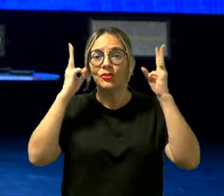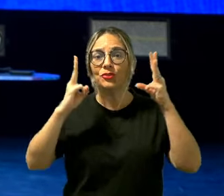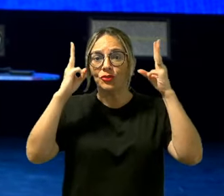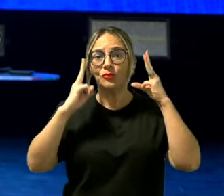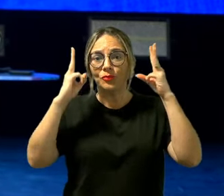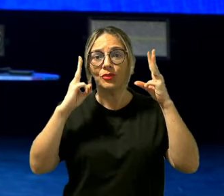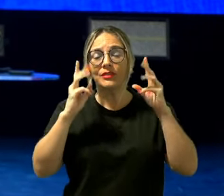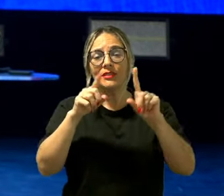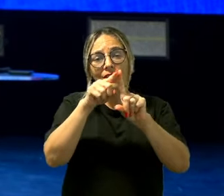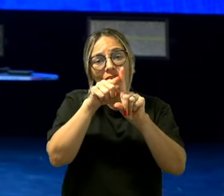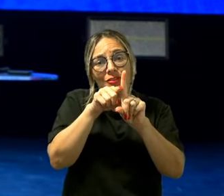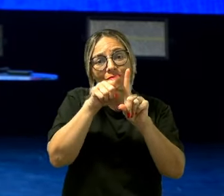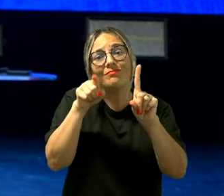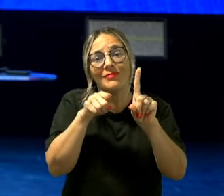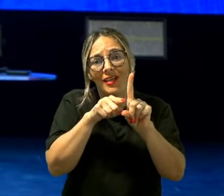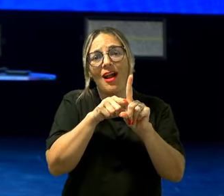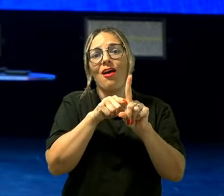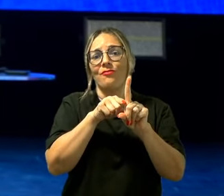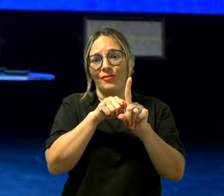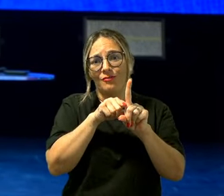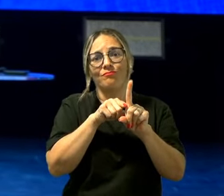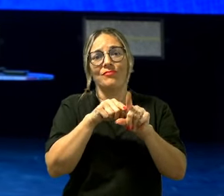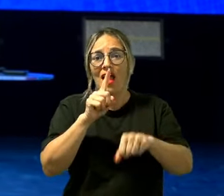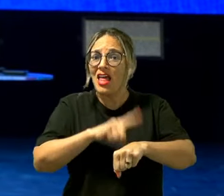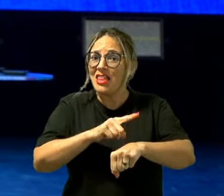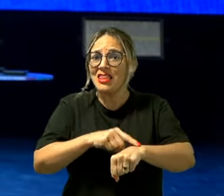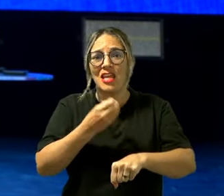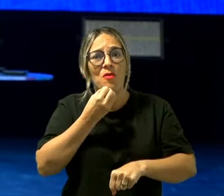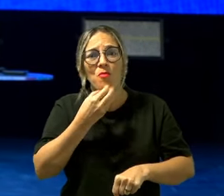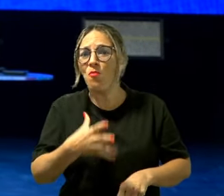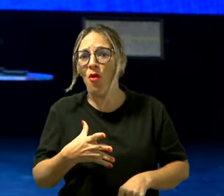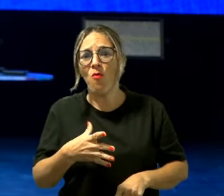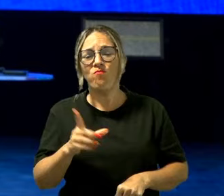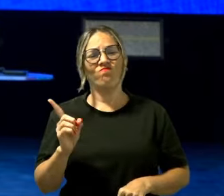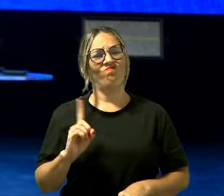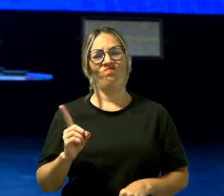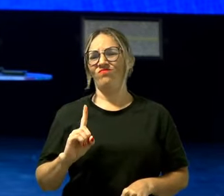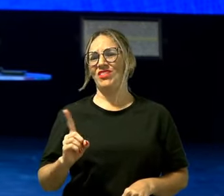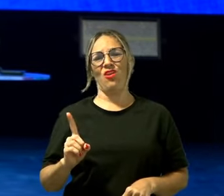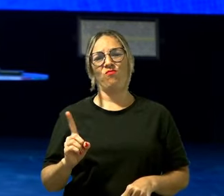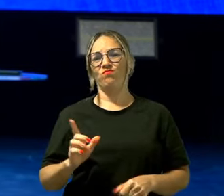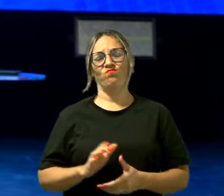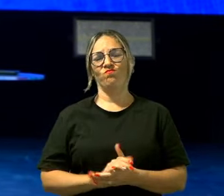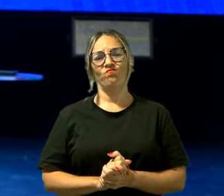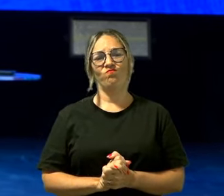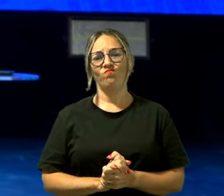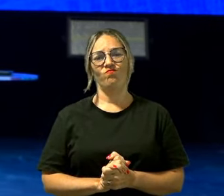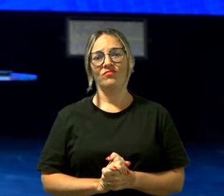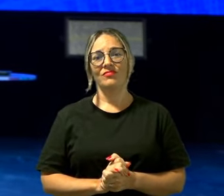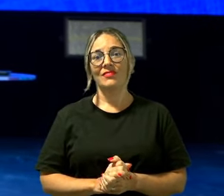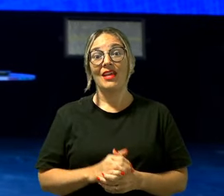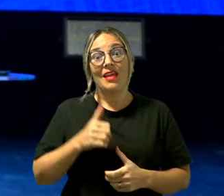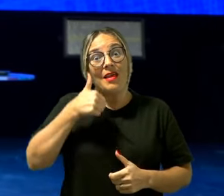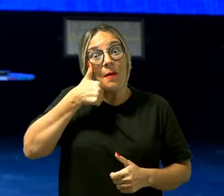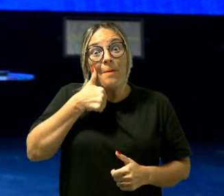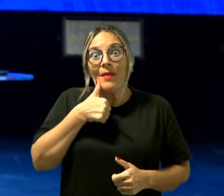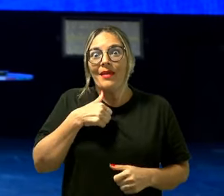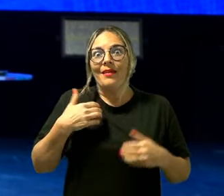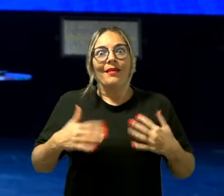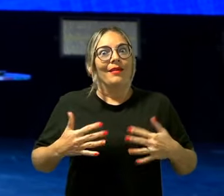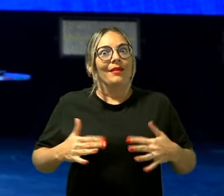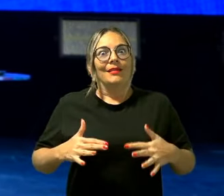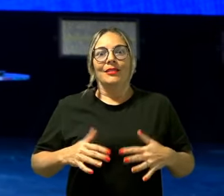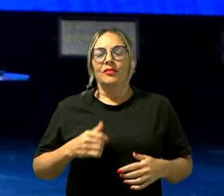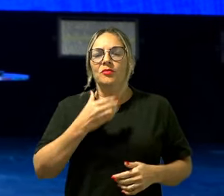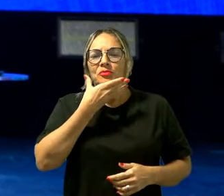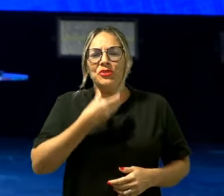Com certeza, a gestação inteira pensando: tomara que seja menina, tomara que seja menina, tomara que seja menina, porque se for menino vai